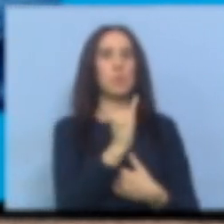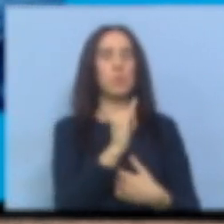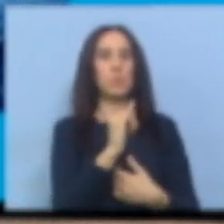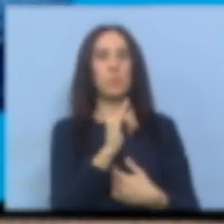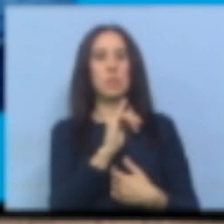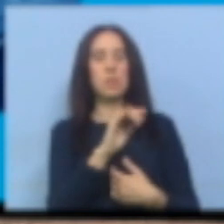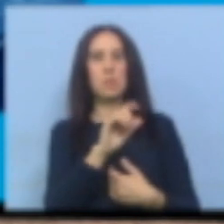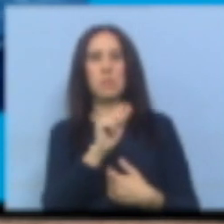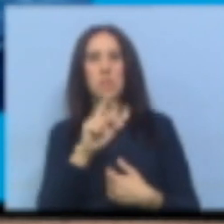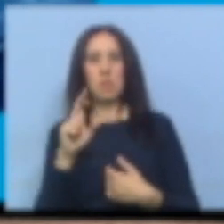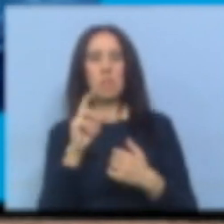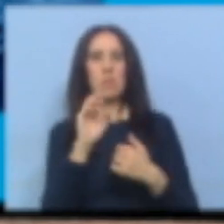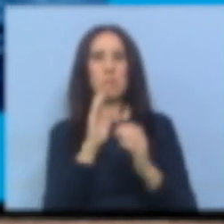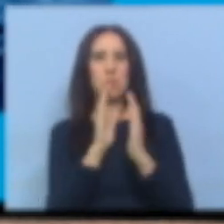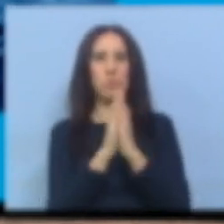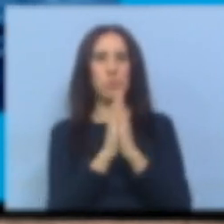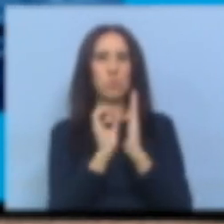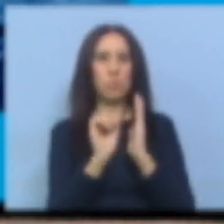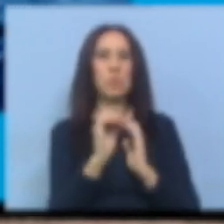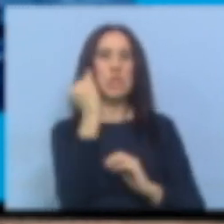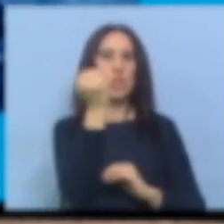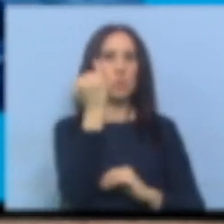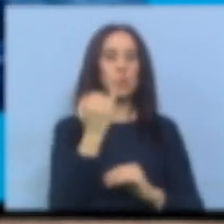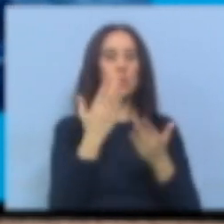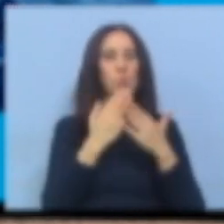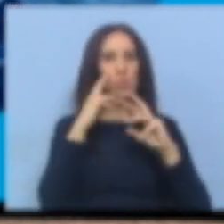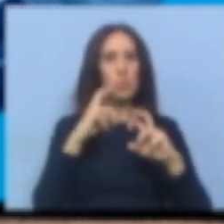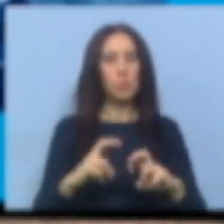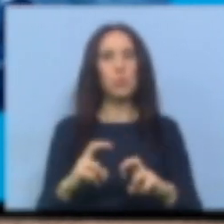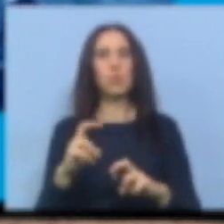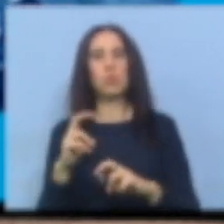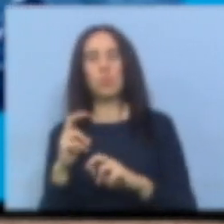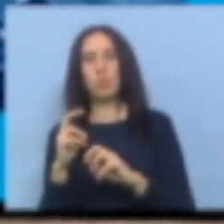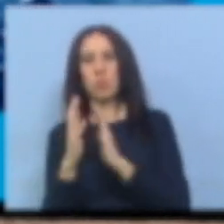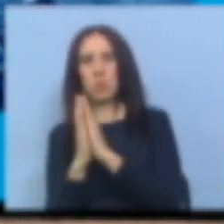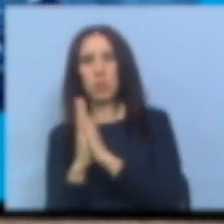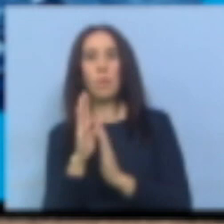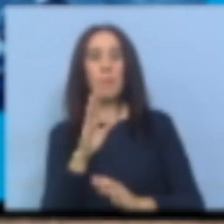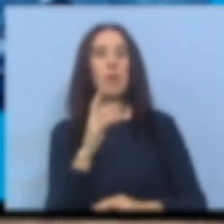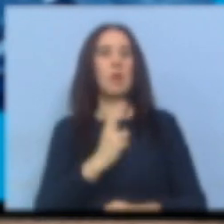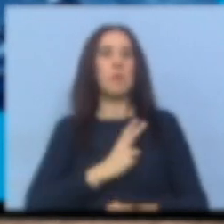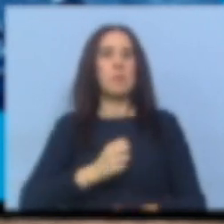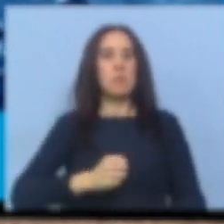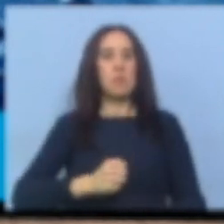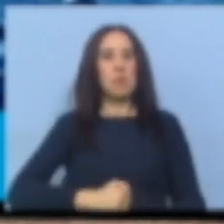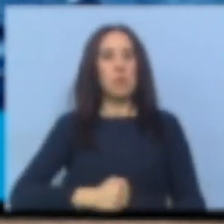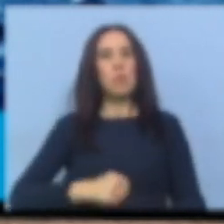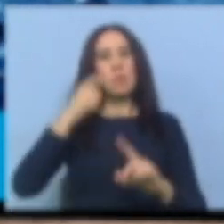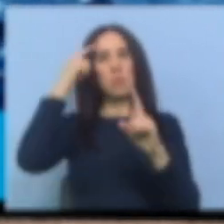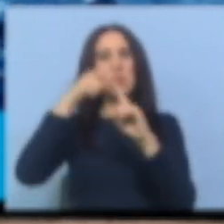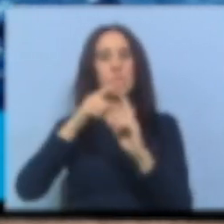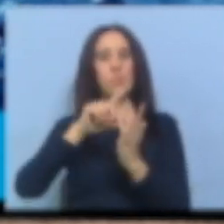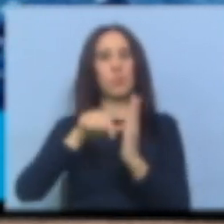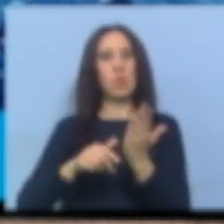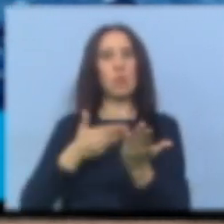Instituto de Estudos da Religião, mas de facto neste momento a Universidade Católica tem como projeto candidatar à avaliação